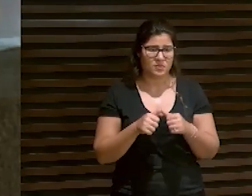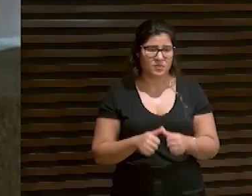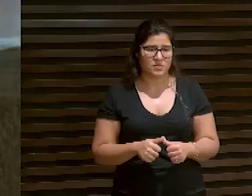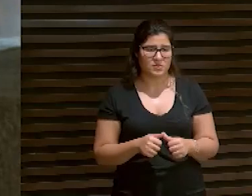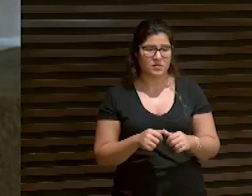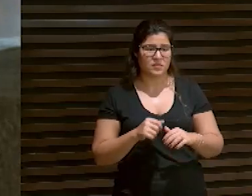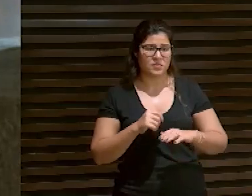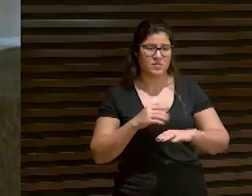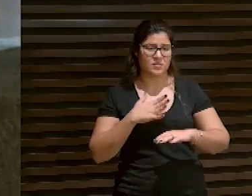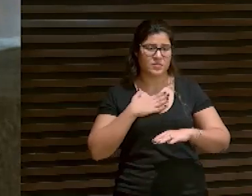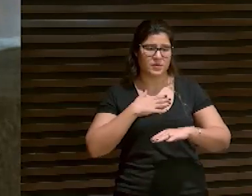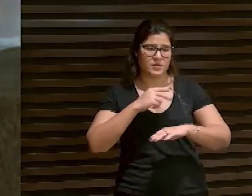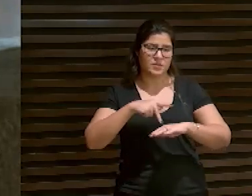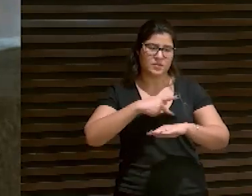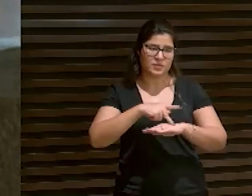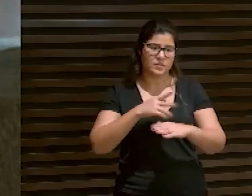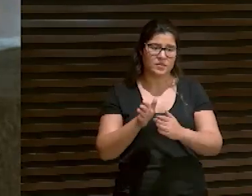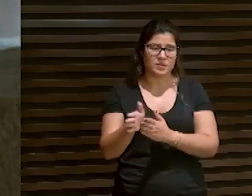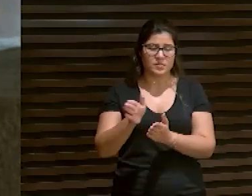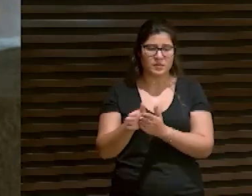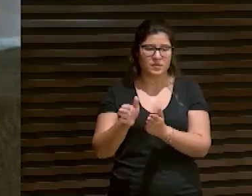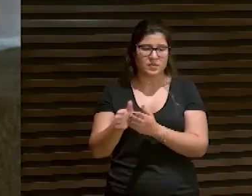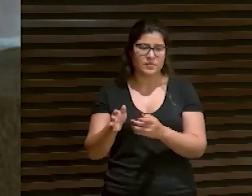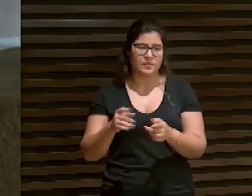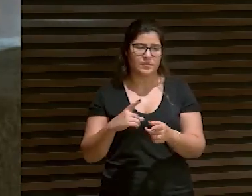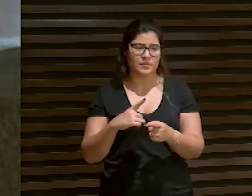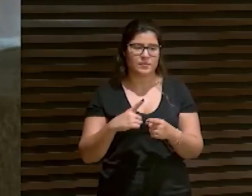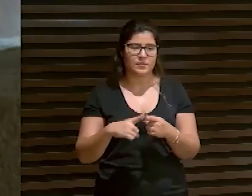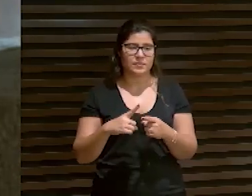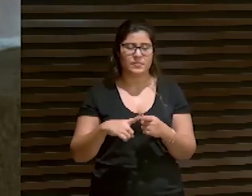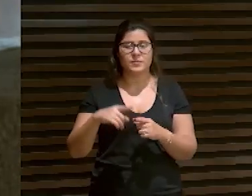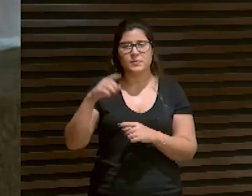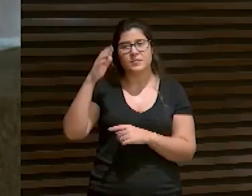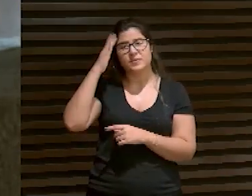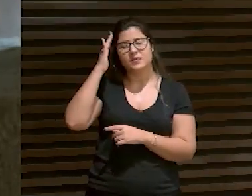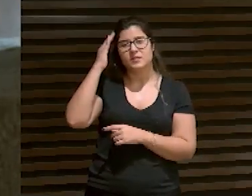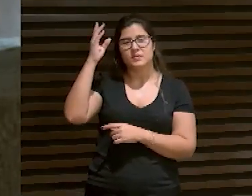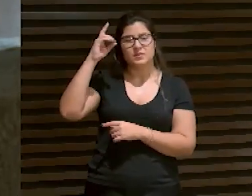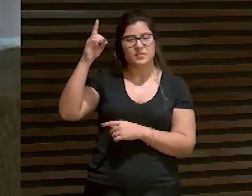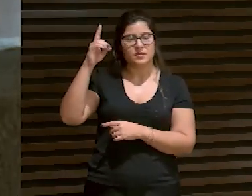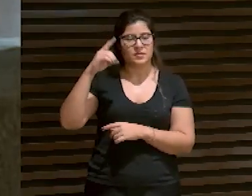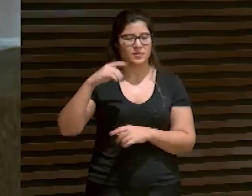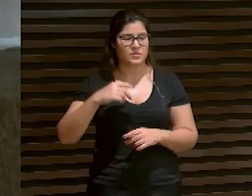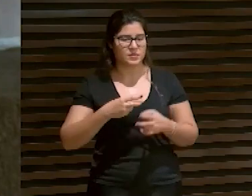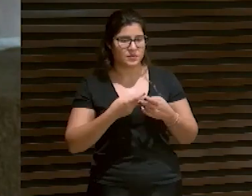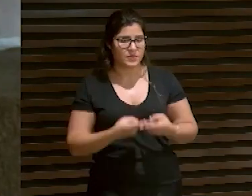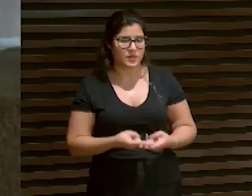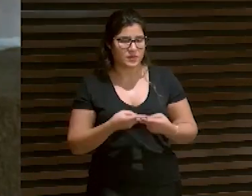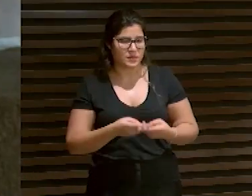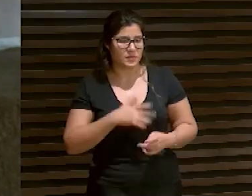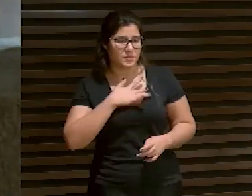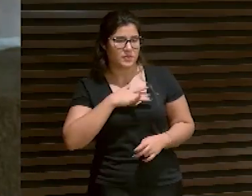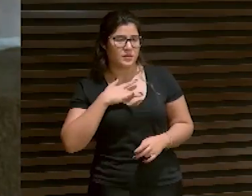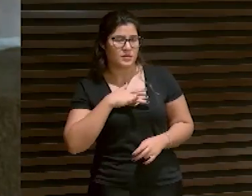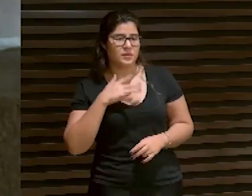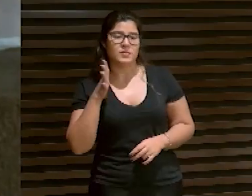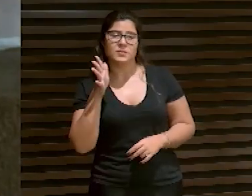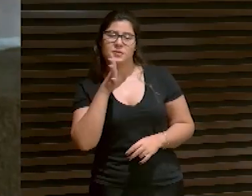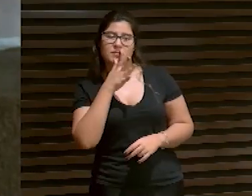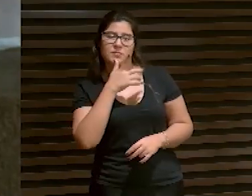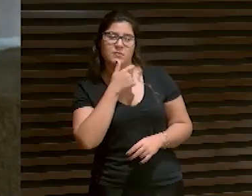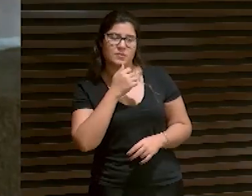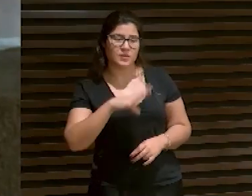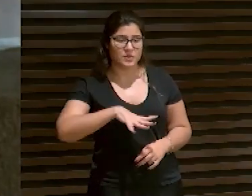para Tarsis, pois sabia que és Deus clemente e misericordioso e tardio em irar-se e grande